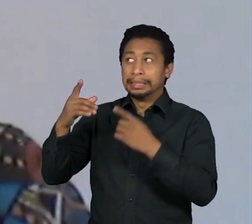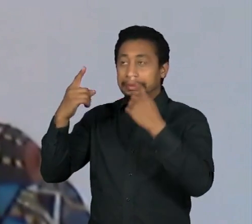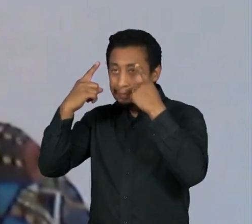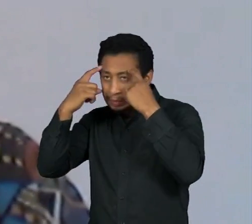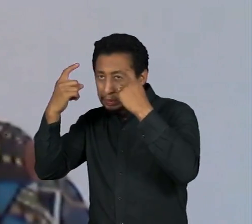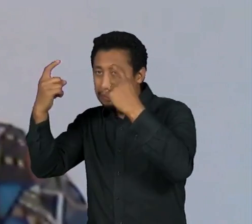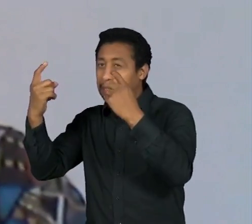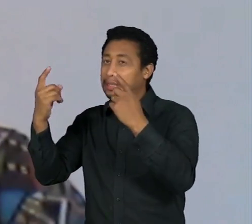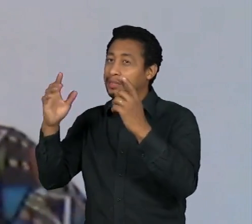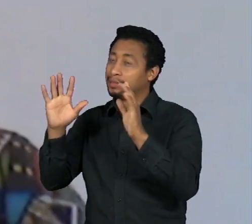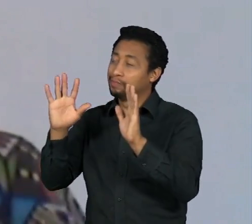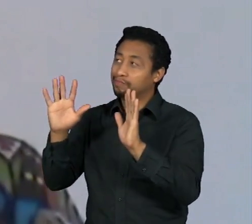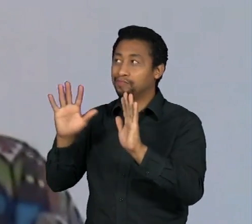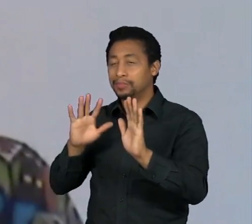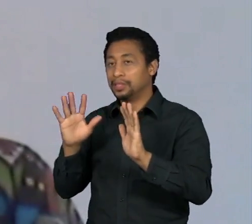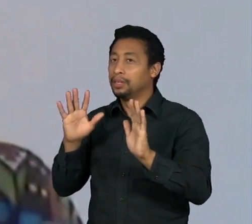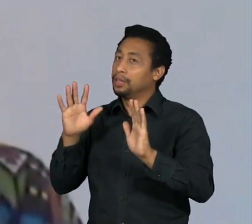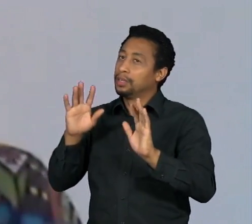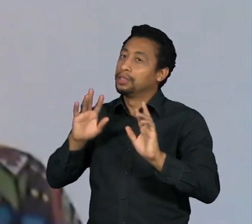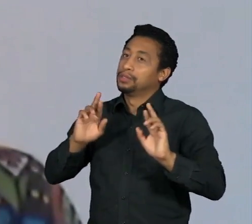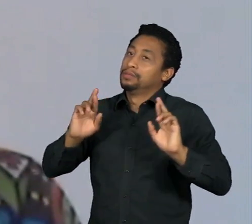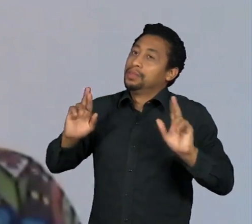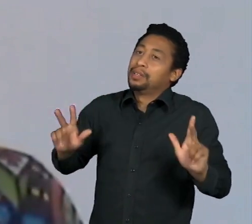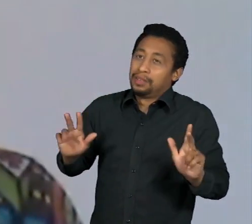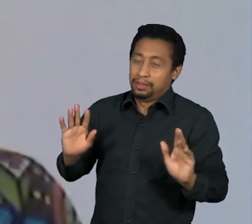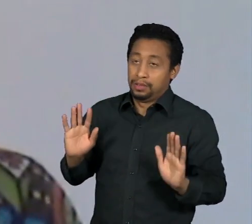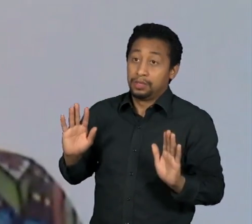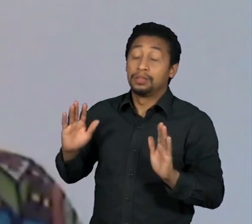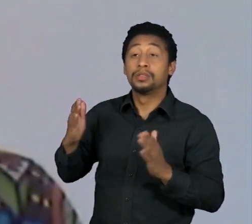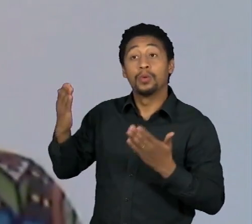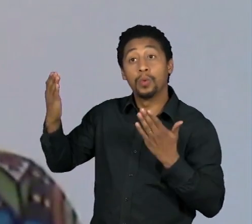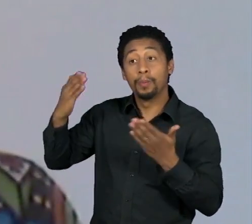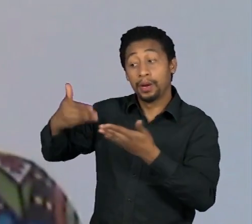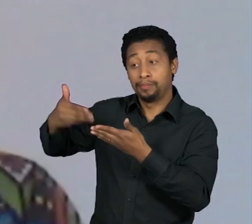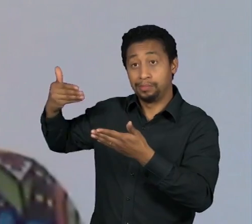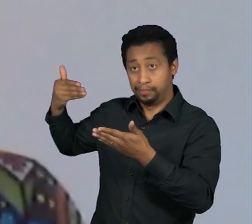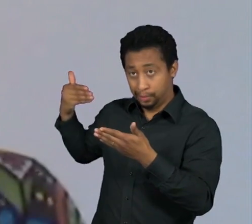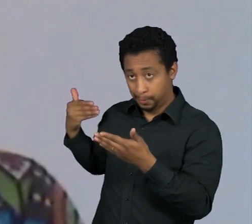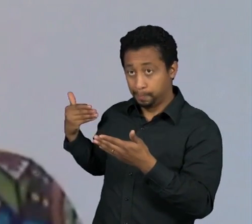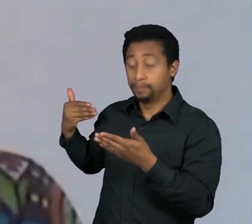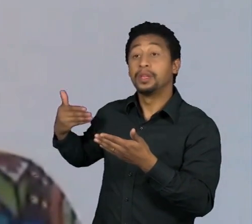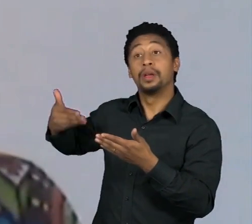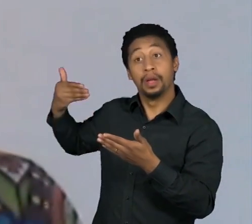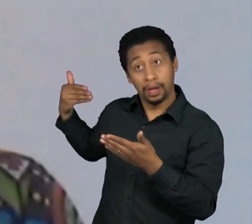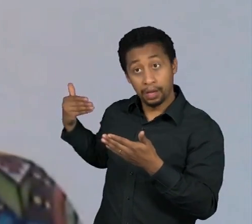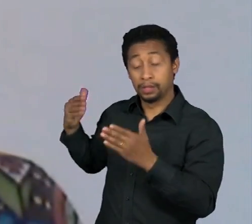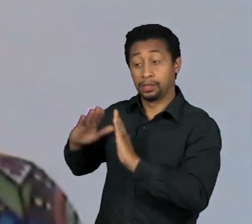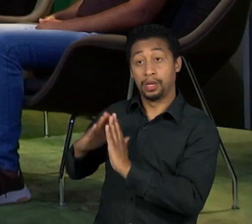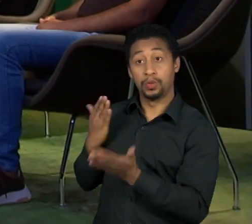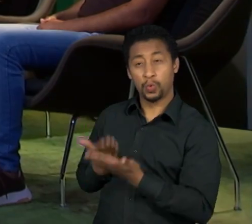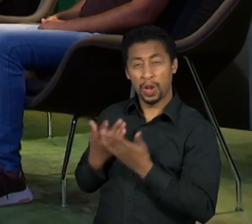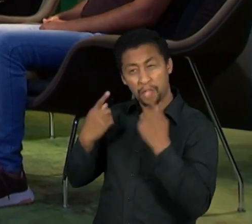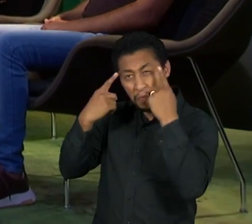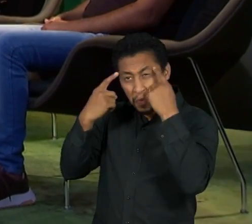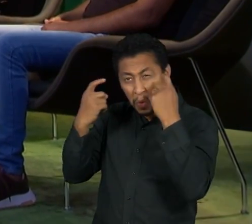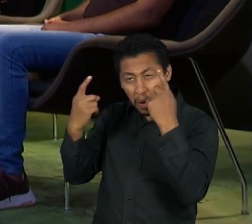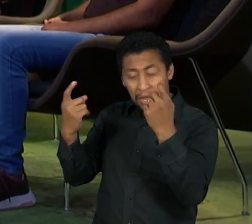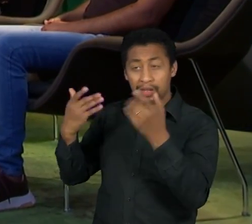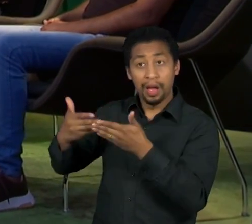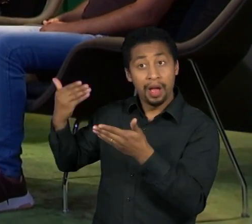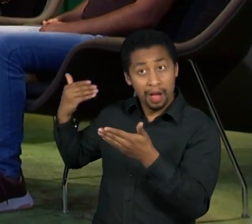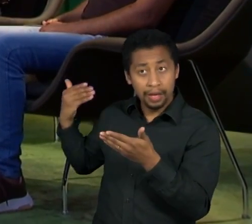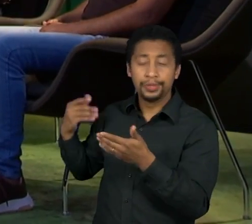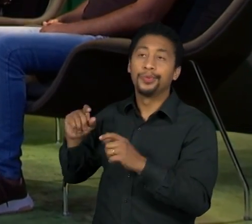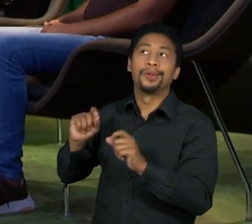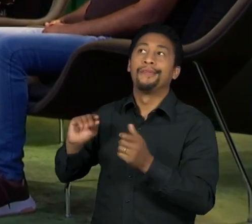que a gente está acostumado a falar da violência da escola anteriormente. Ou seja, quando a gente falava da escola enquanto uma escola violenta, a gente fala de uma escola com ausência